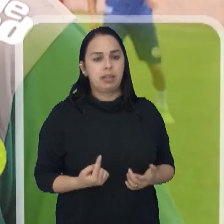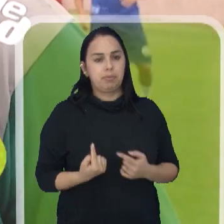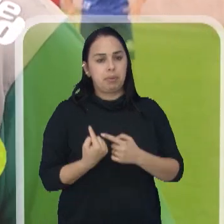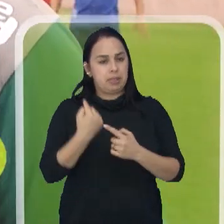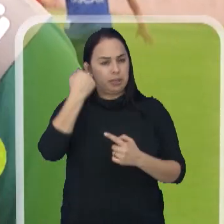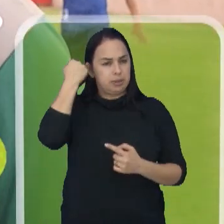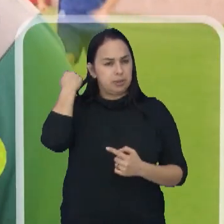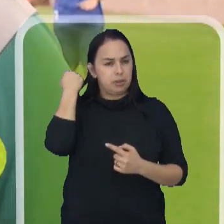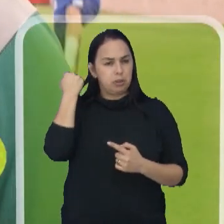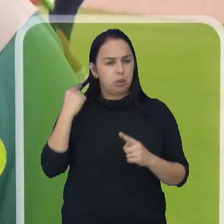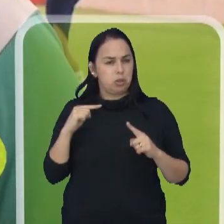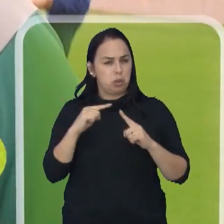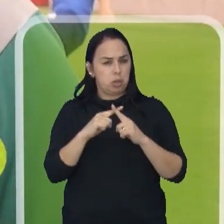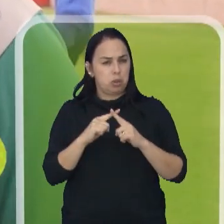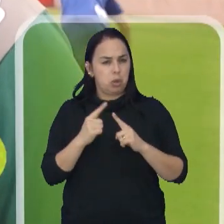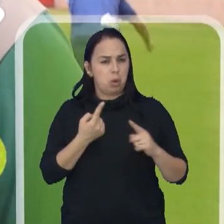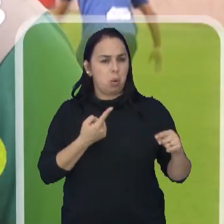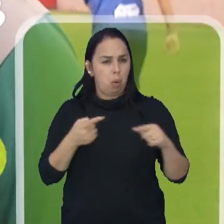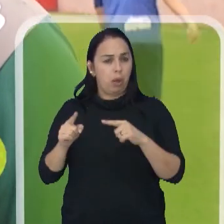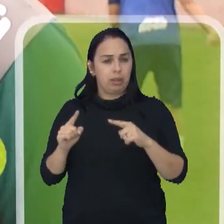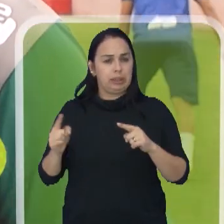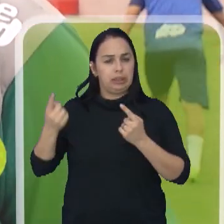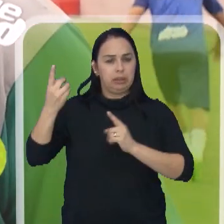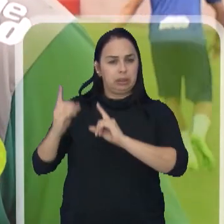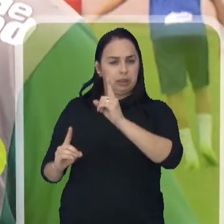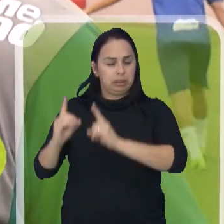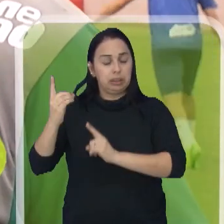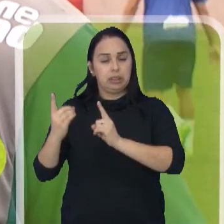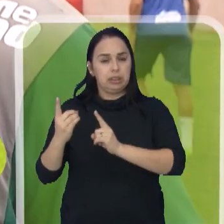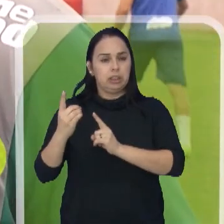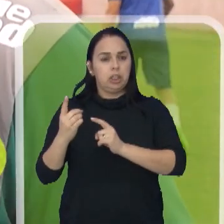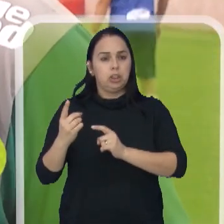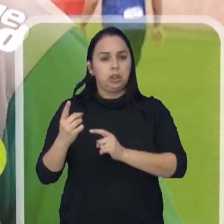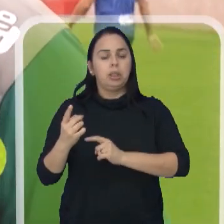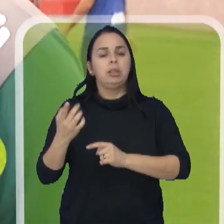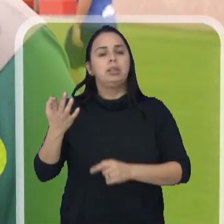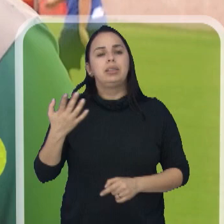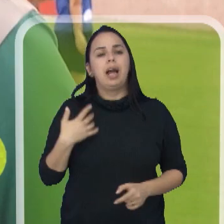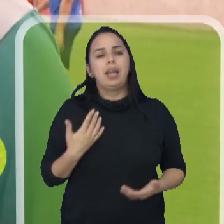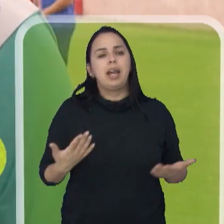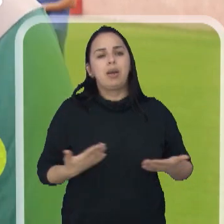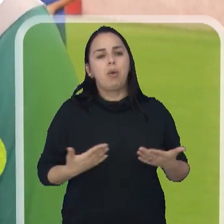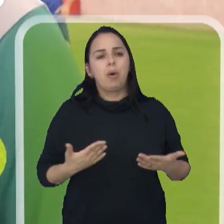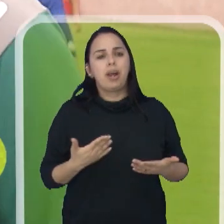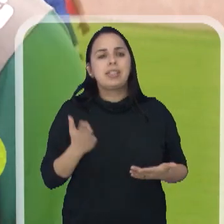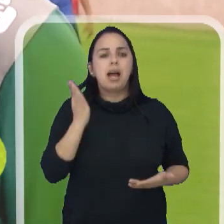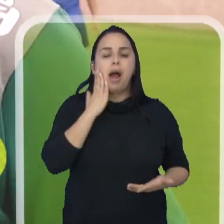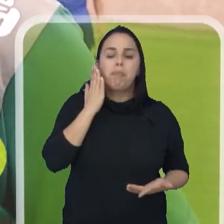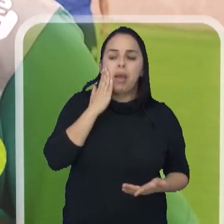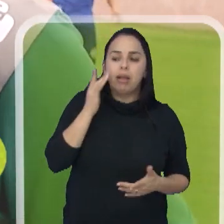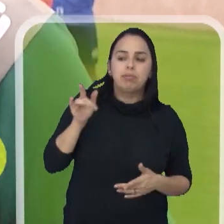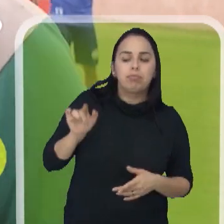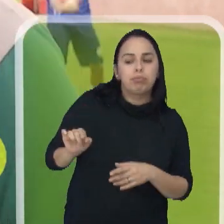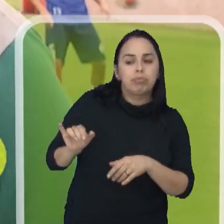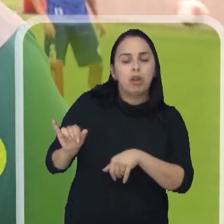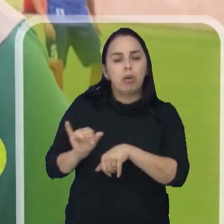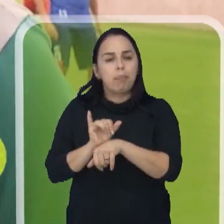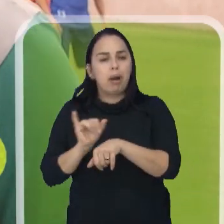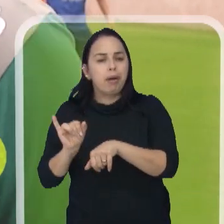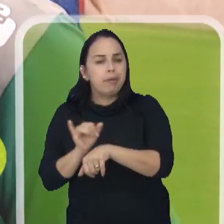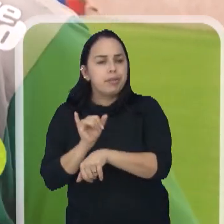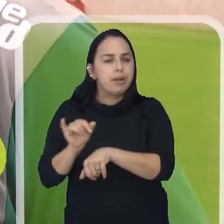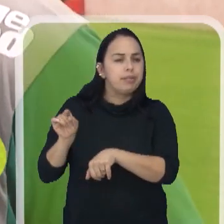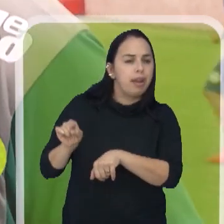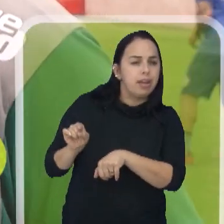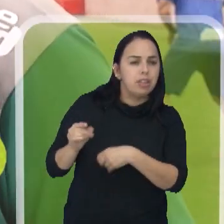2 jogos que você fez contra o Prudente nessa última fase, né? O que dá para você saber de como você vai armar o